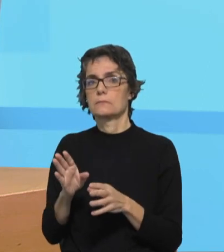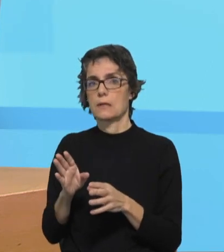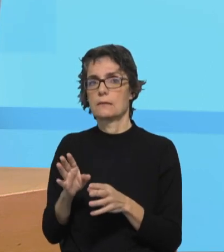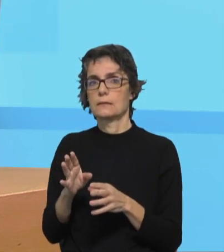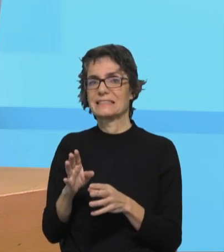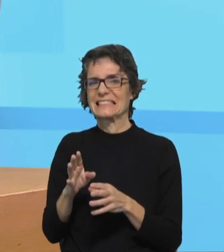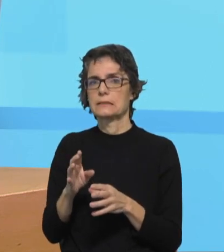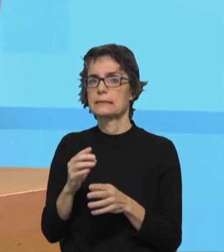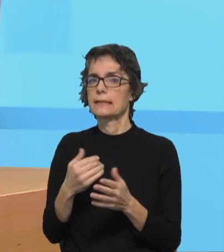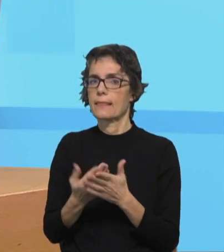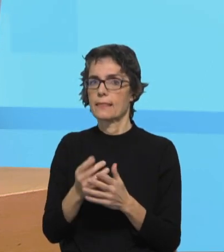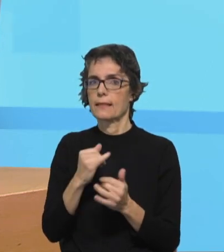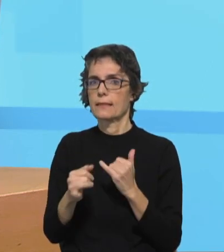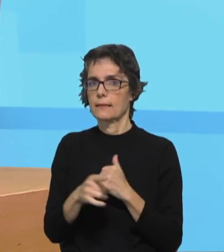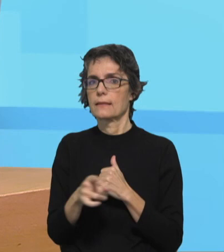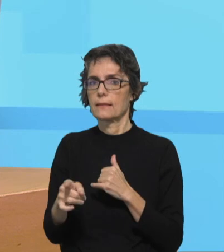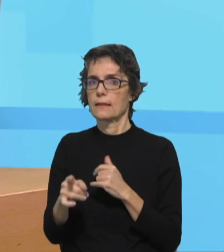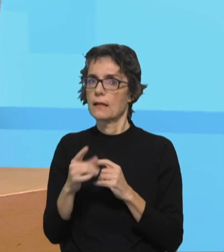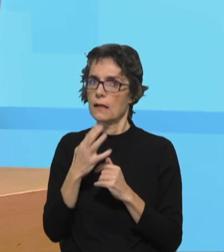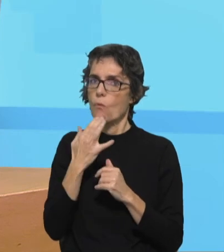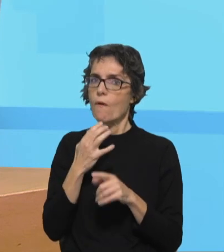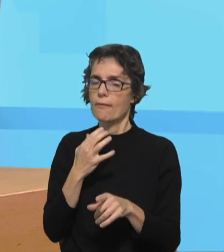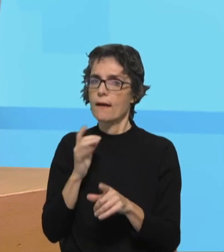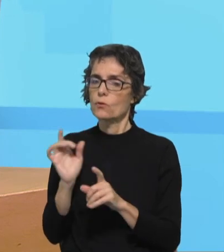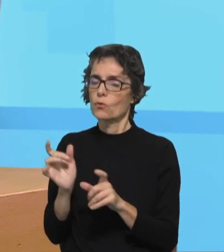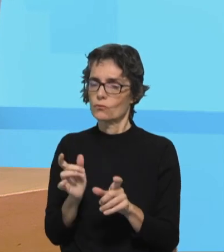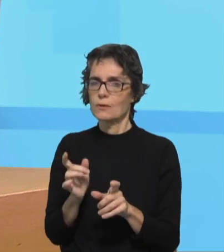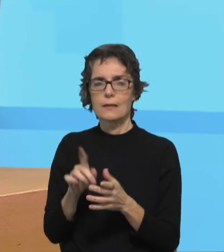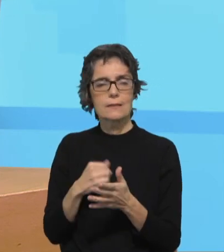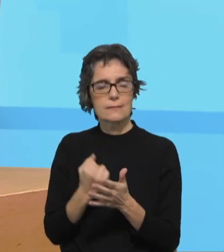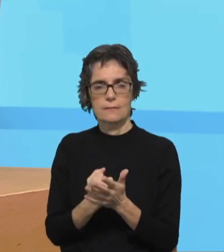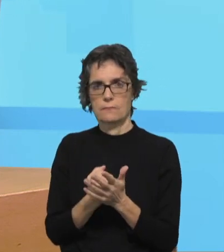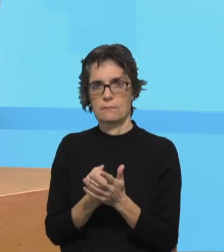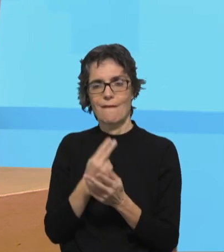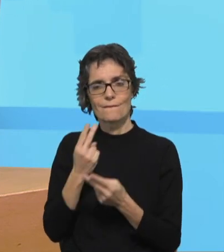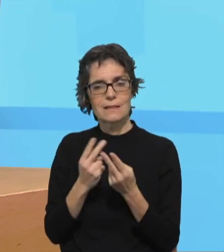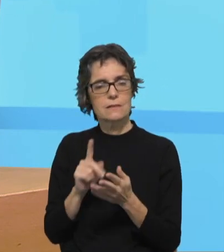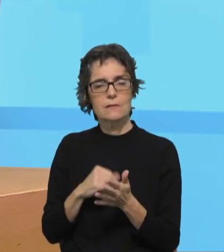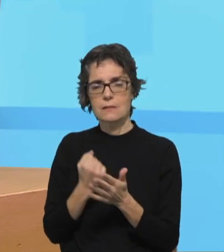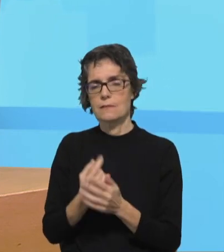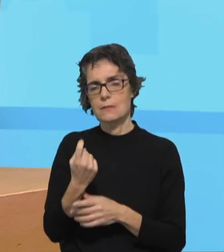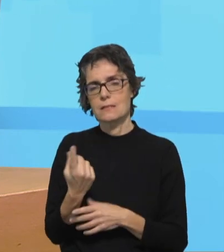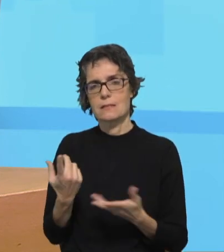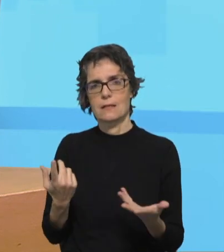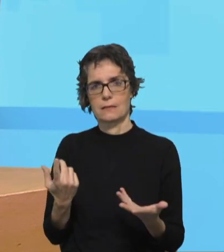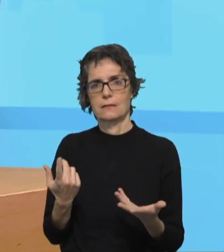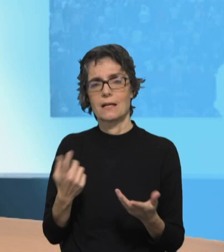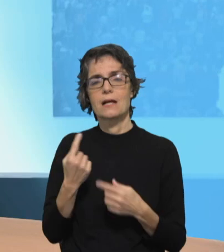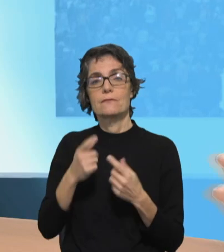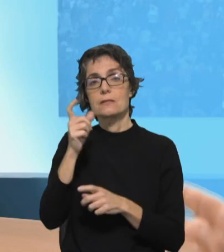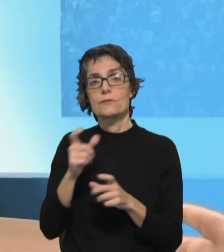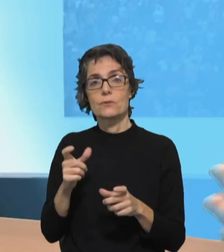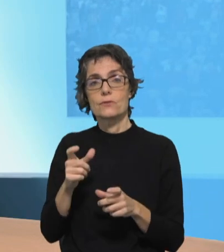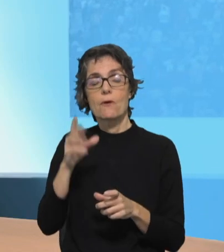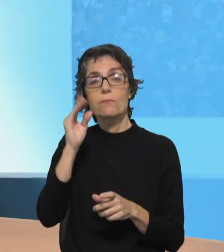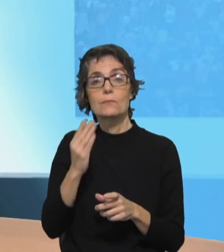é importante este controle, esta análise, portanto, às vezes as pessoas nem sequer sabem que estão a ser